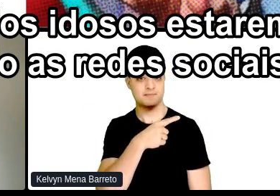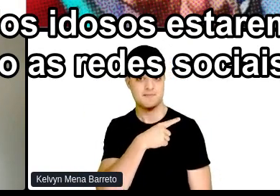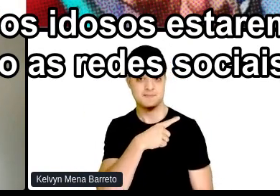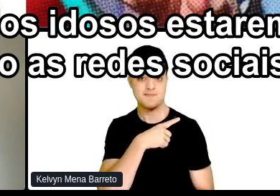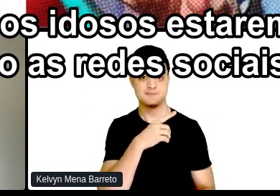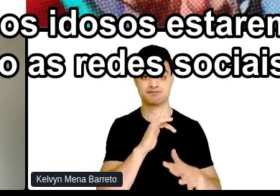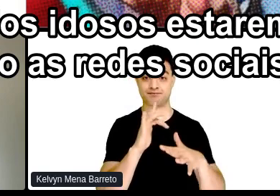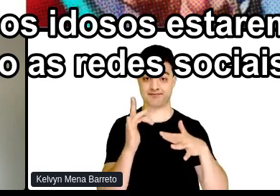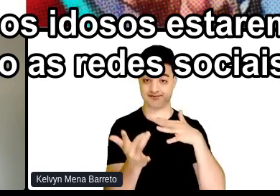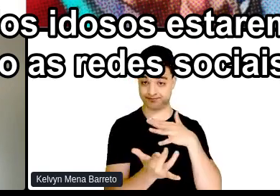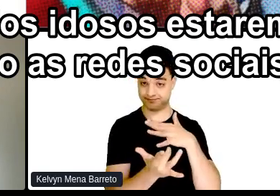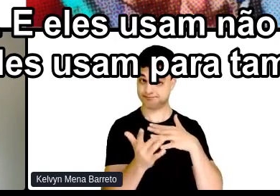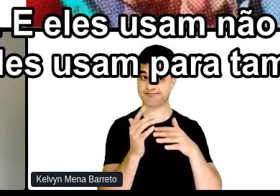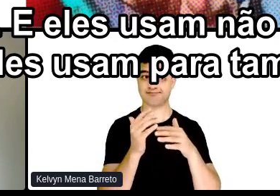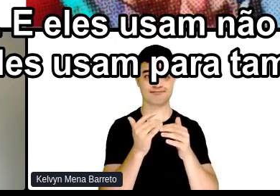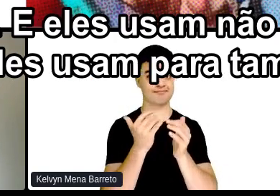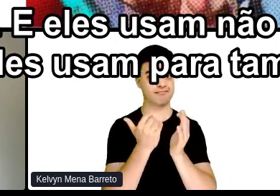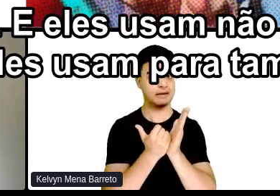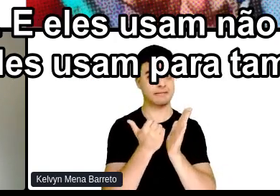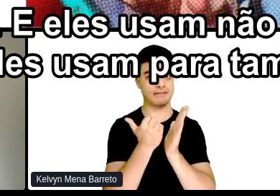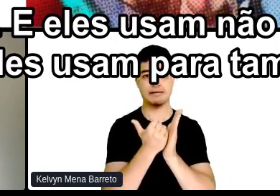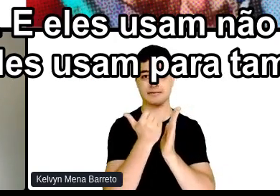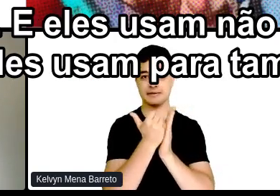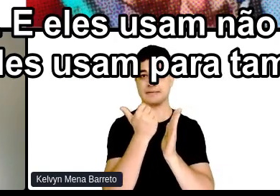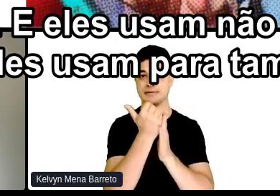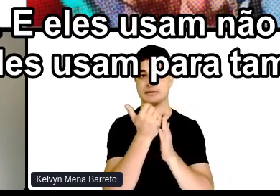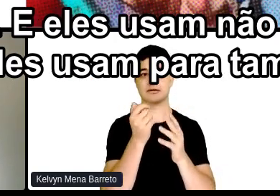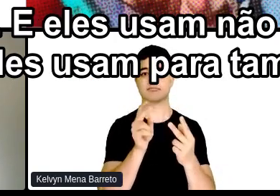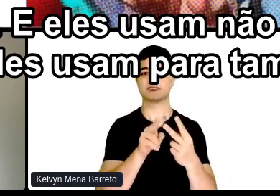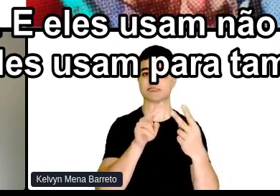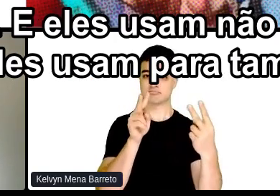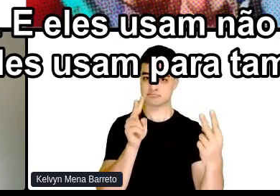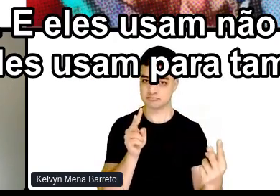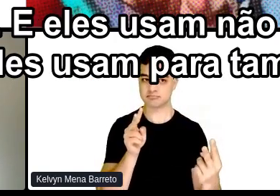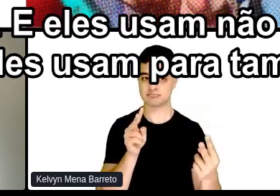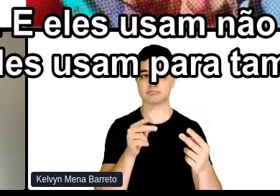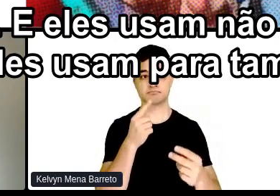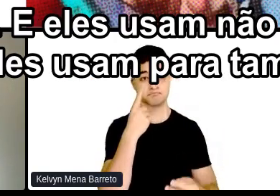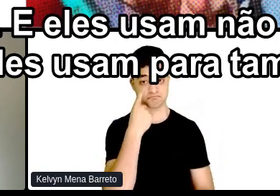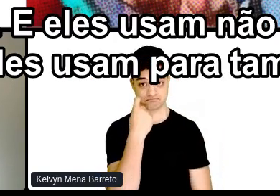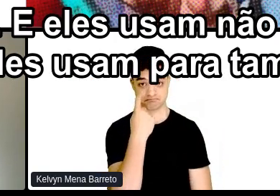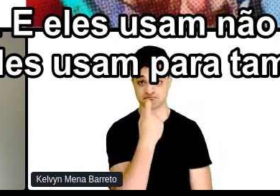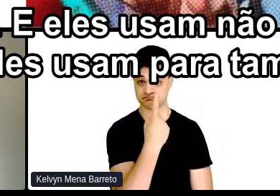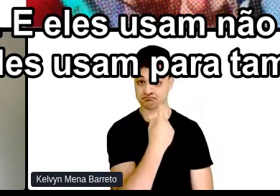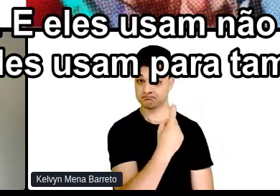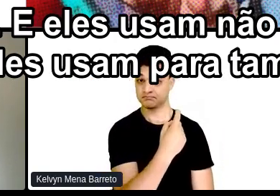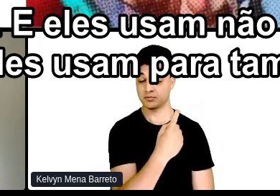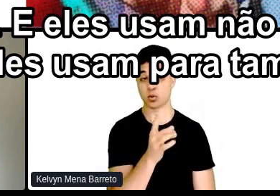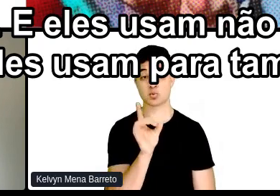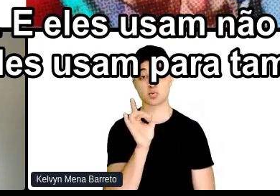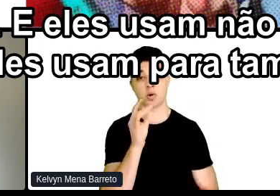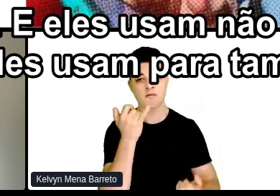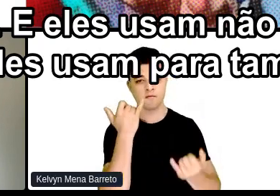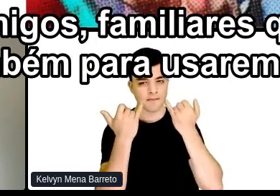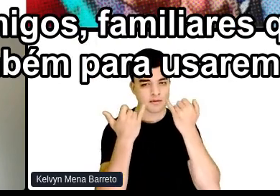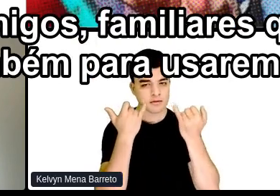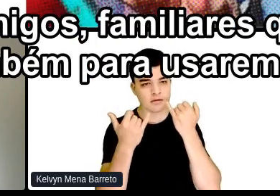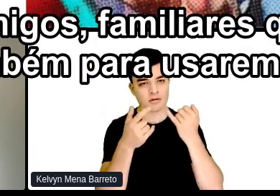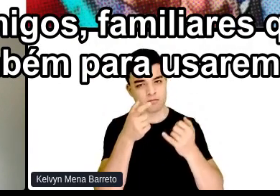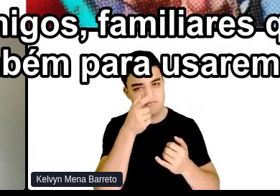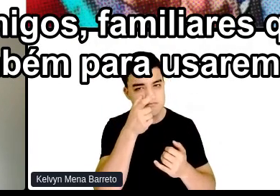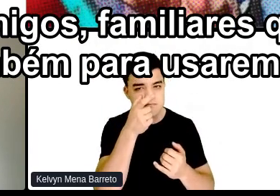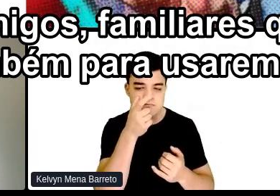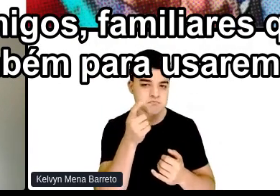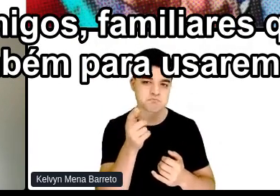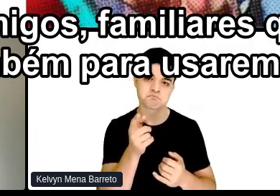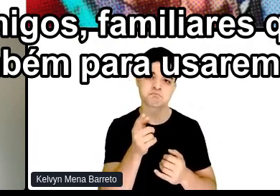E aí a gente tem a microtendência relacionada ao espaço no mercado de trabalho. 35% das pessoas que entrevistamos, elas continuam